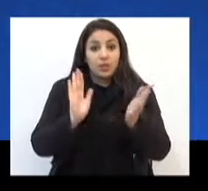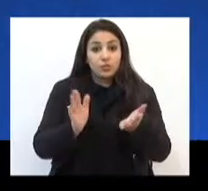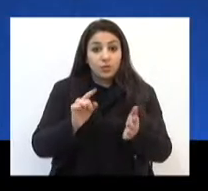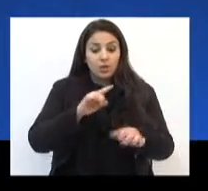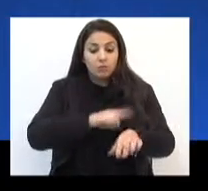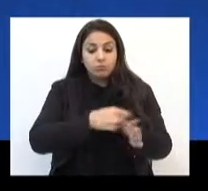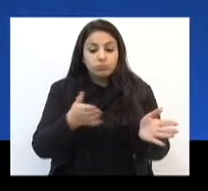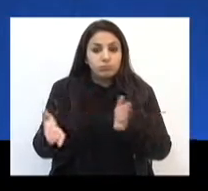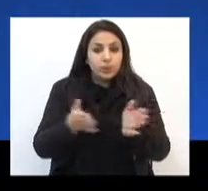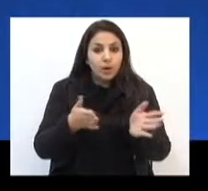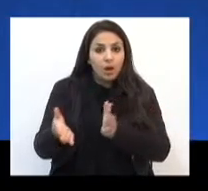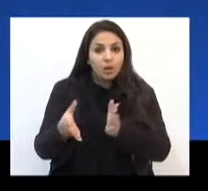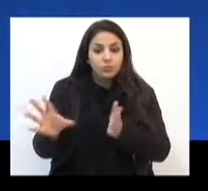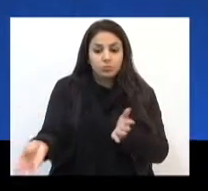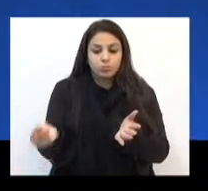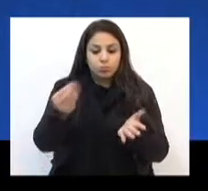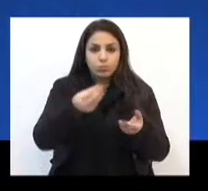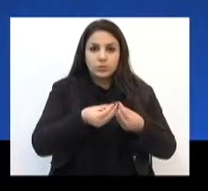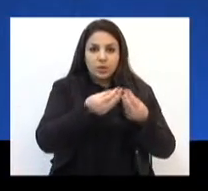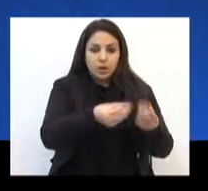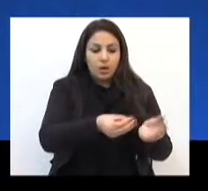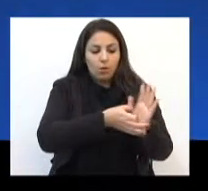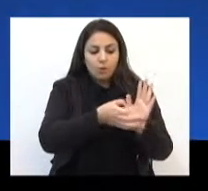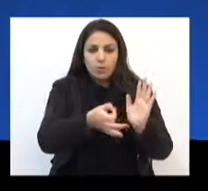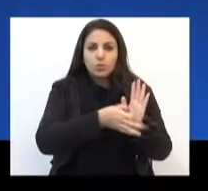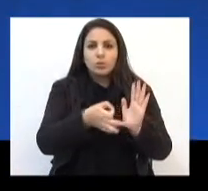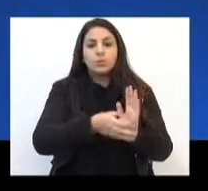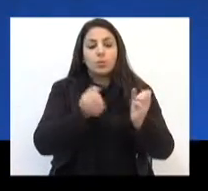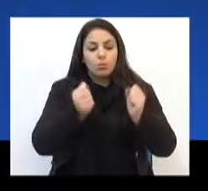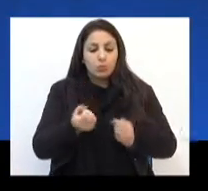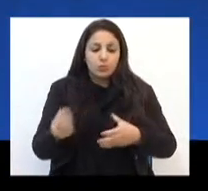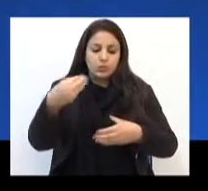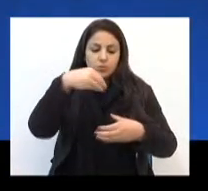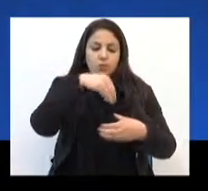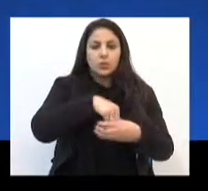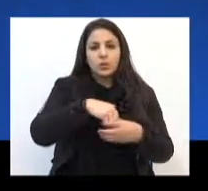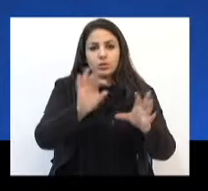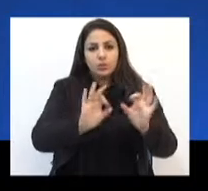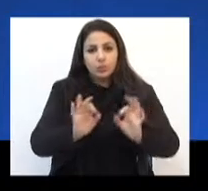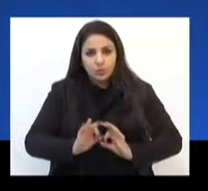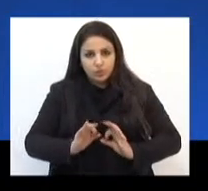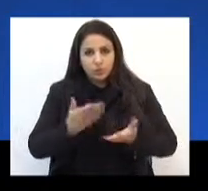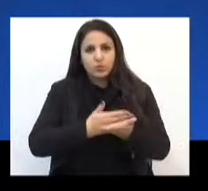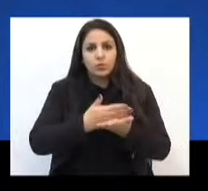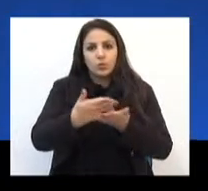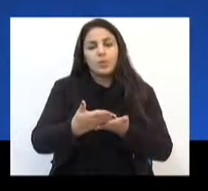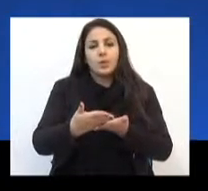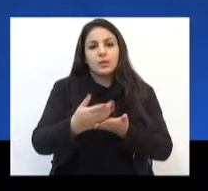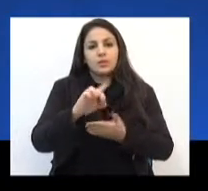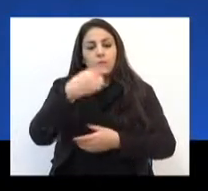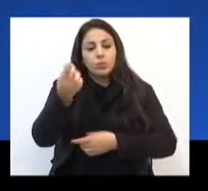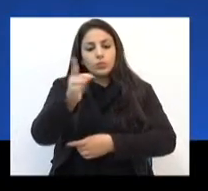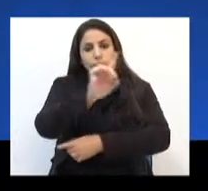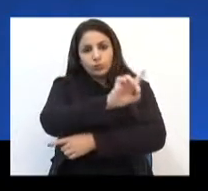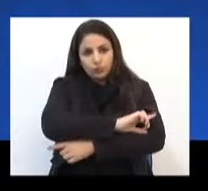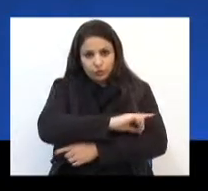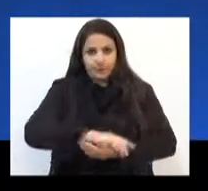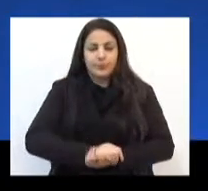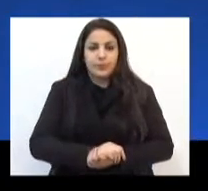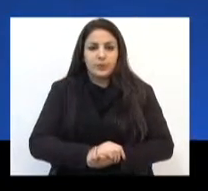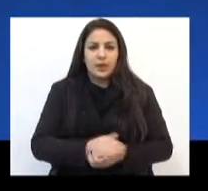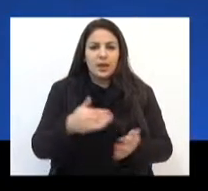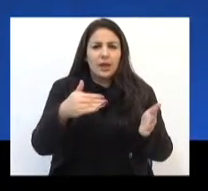para 2016 é de superar os 590 milhões de reais. Uma audiência pública